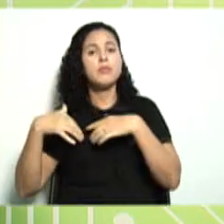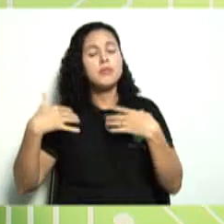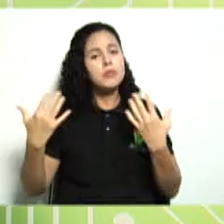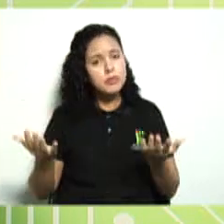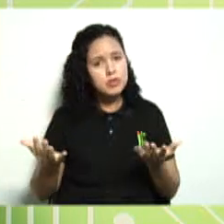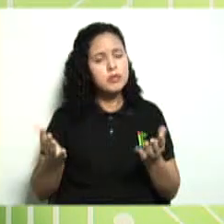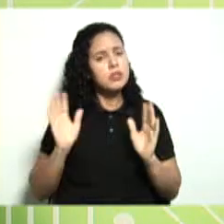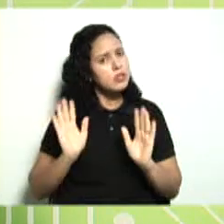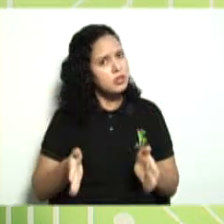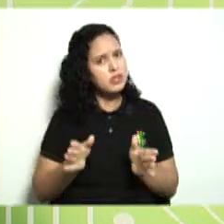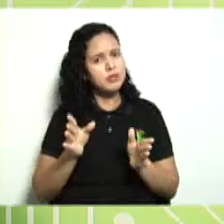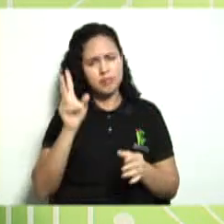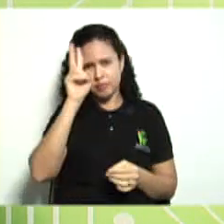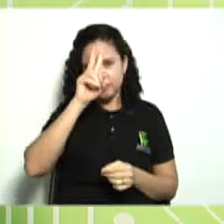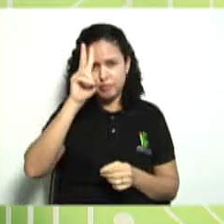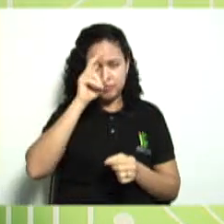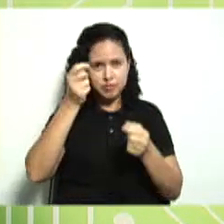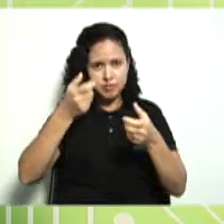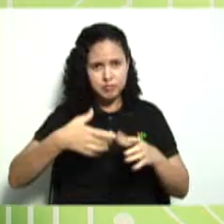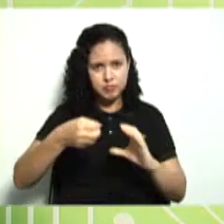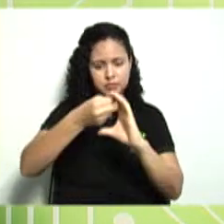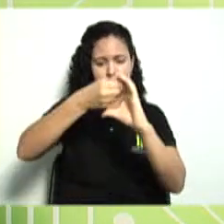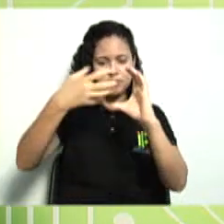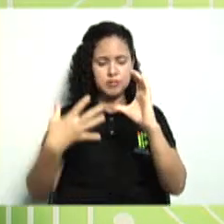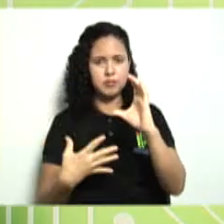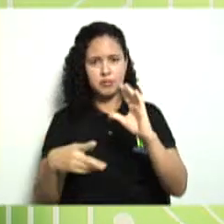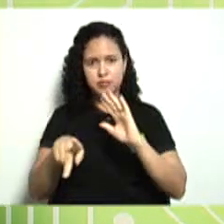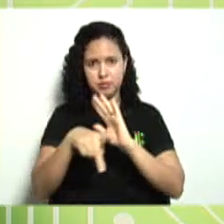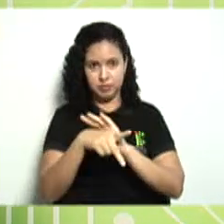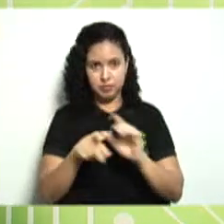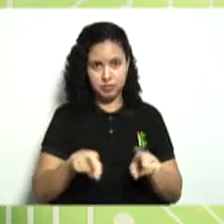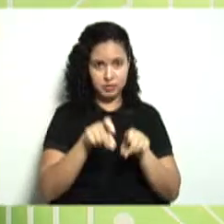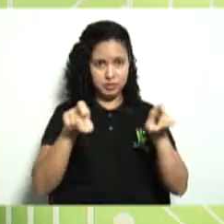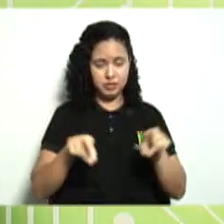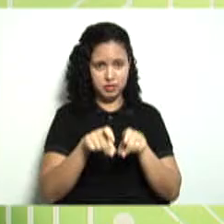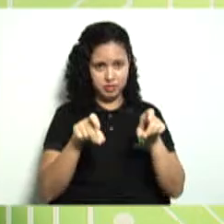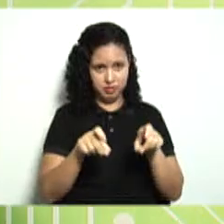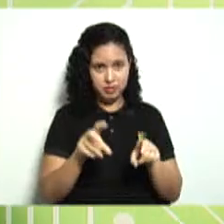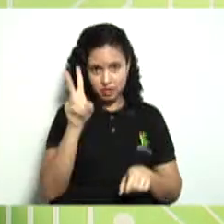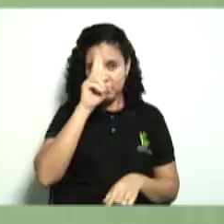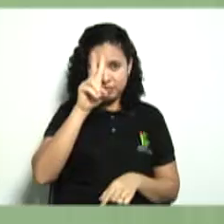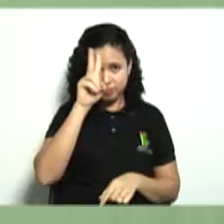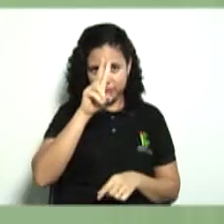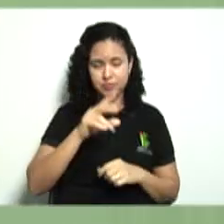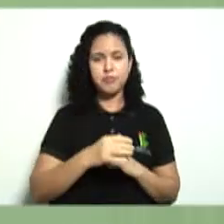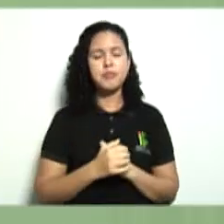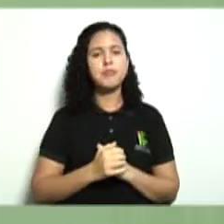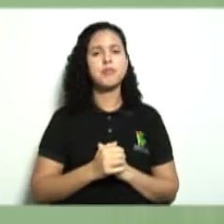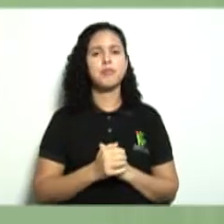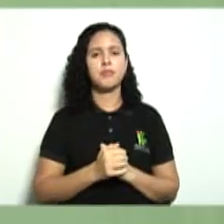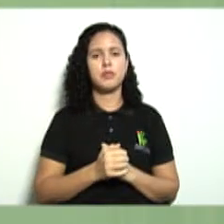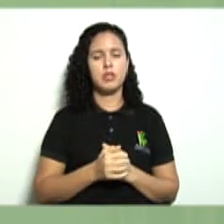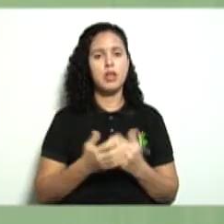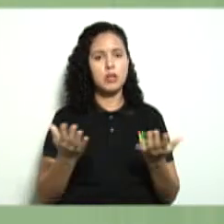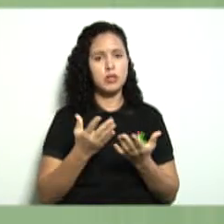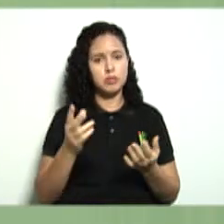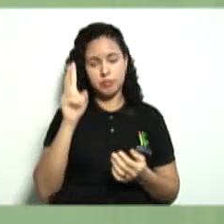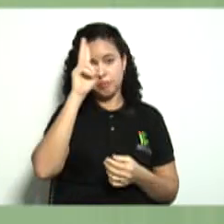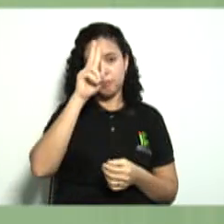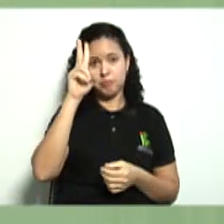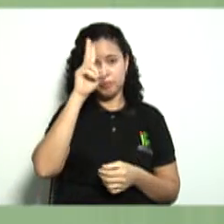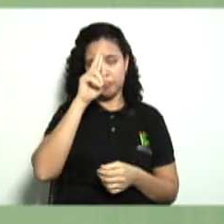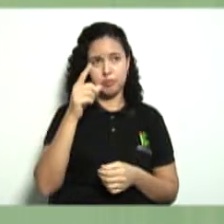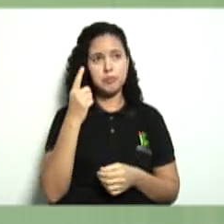ele, né? Tem algumas características. Quem lembra o nome dele? Então, vamos lá conhecer? Relembrando, né? Qual foi